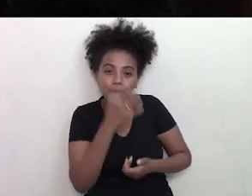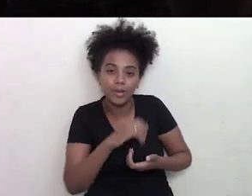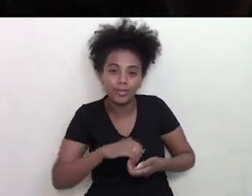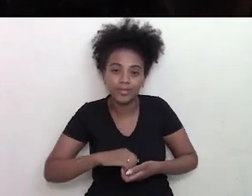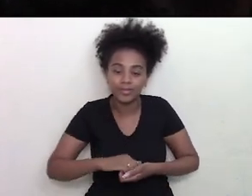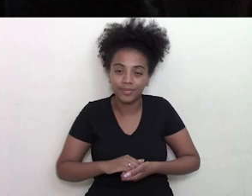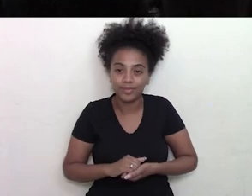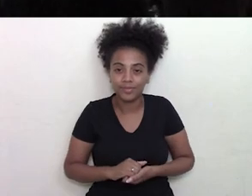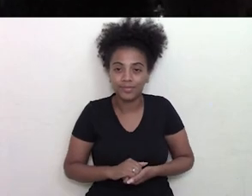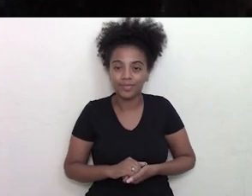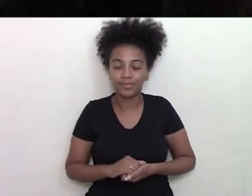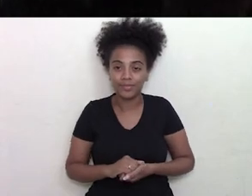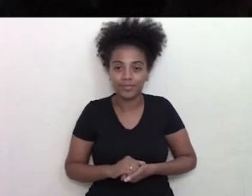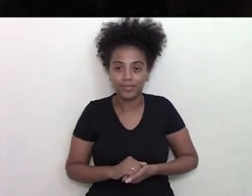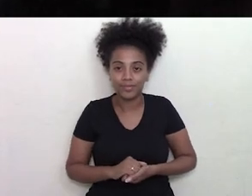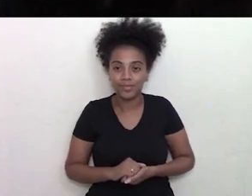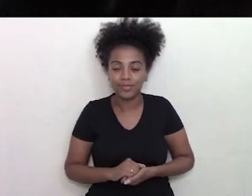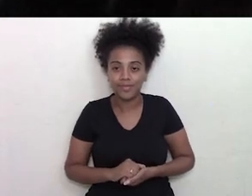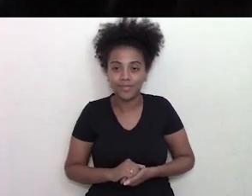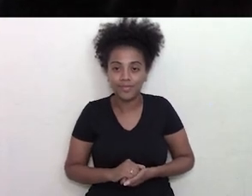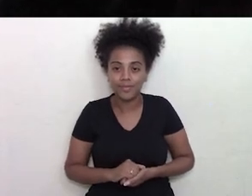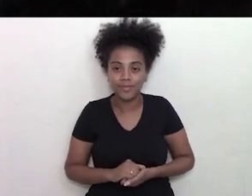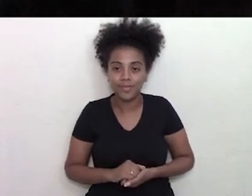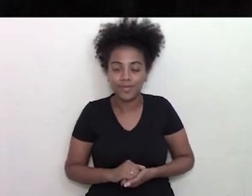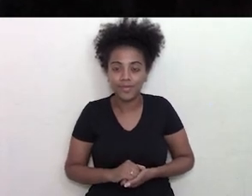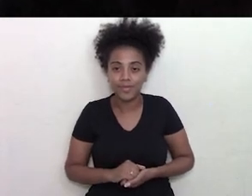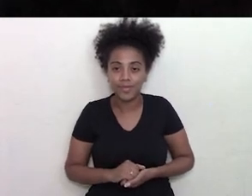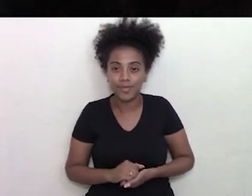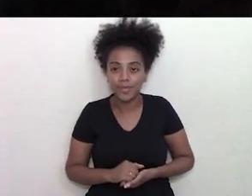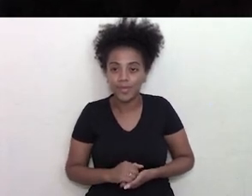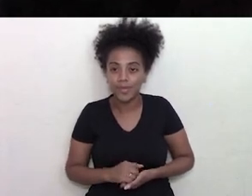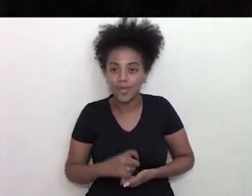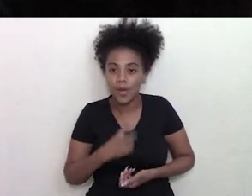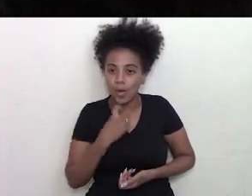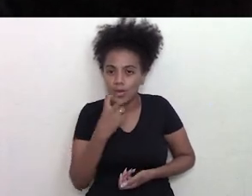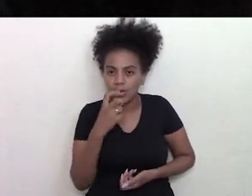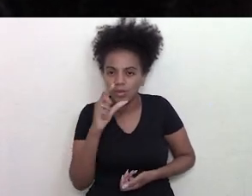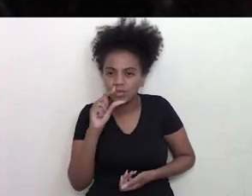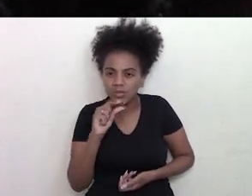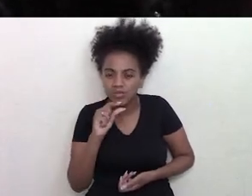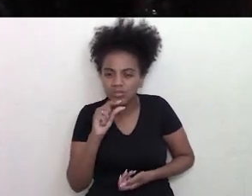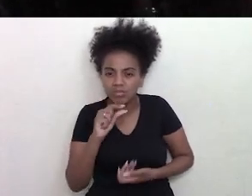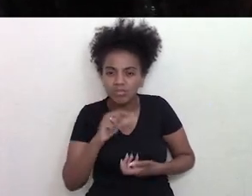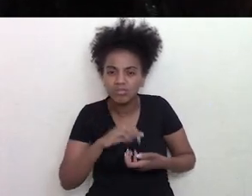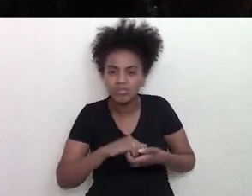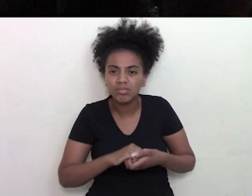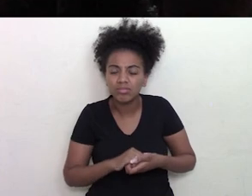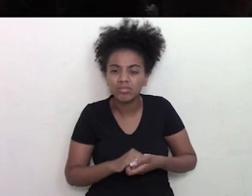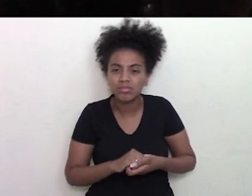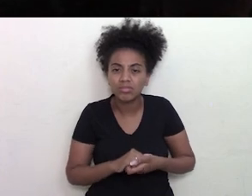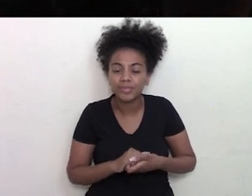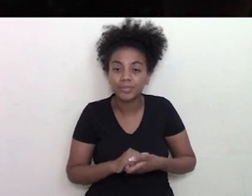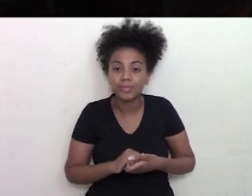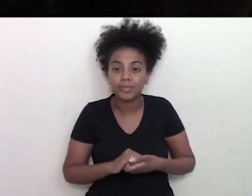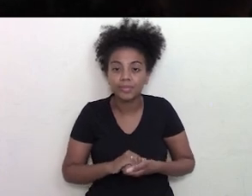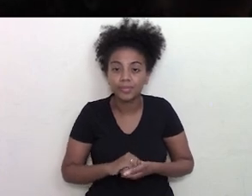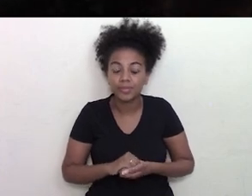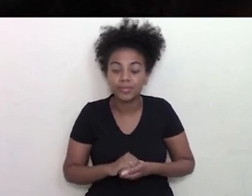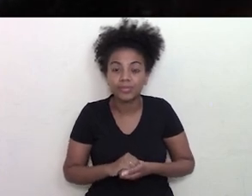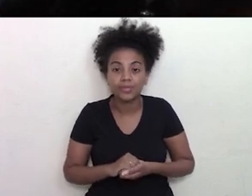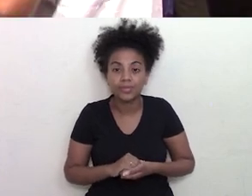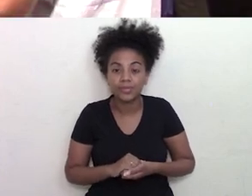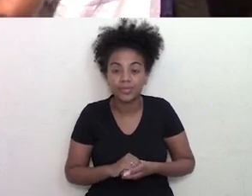É nóis. É porque a dele não tem som aqui em cima, tá baixinho, só um pouquinho. Ei, ei, ei, ei, ei.